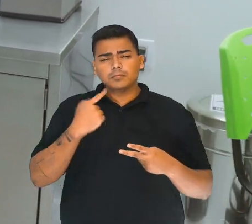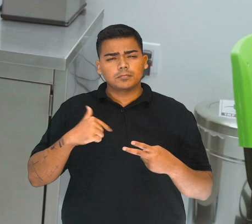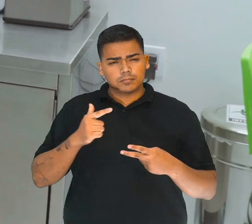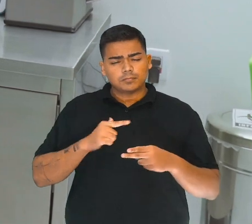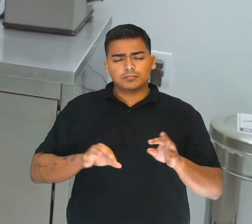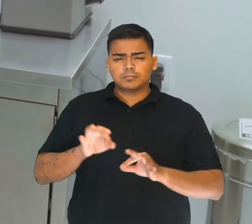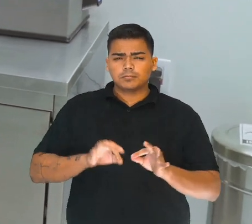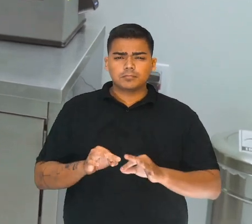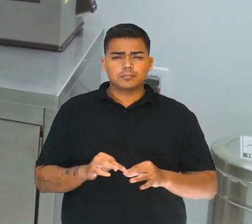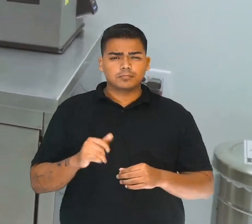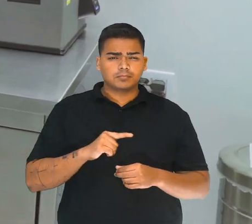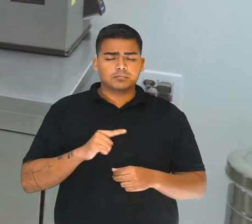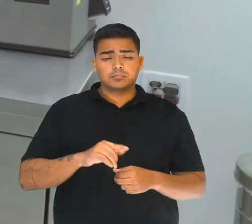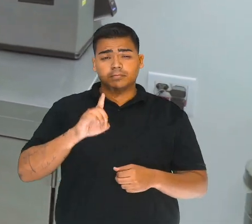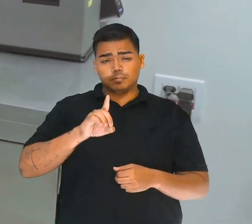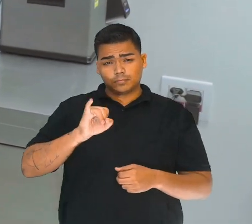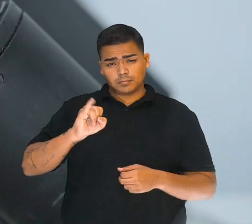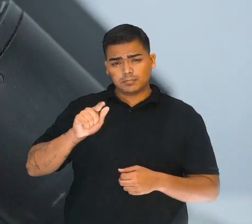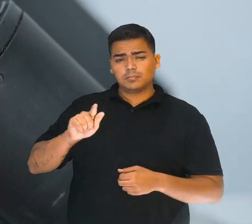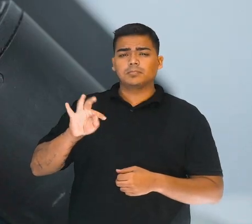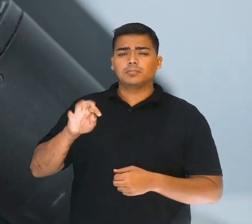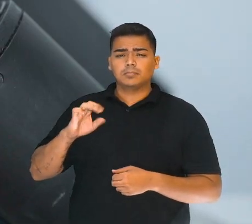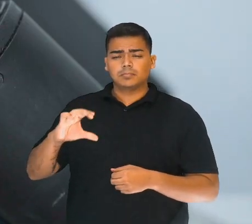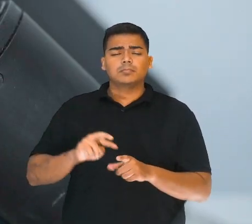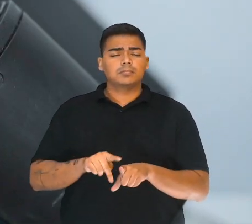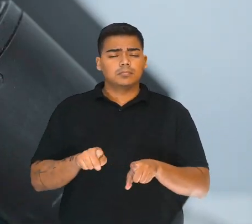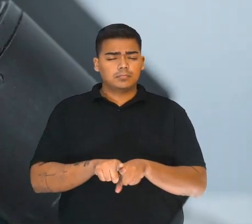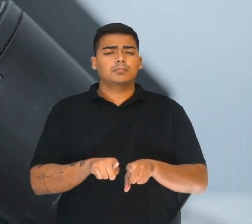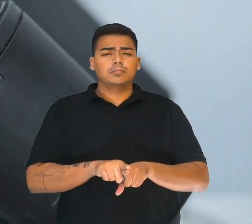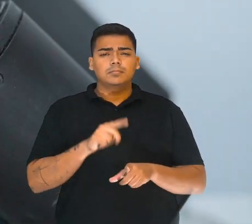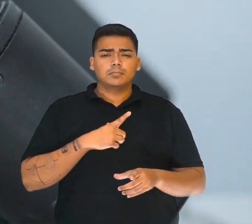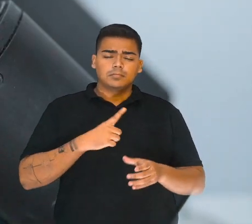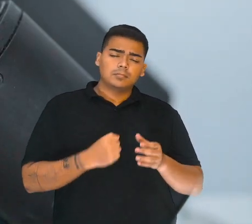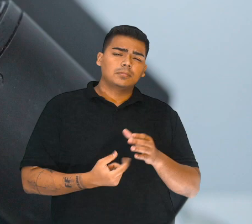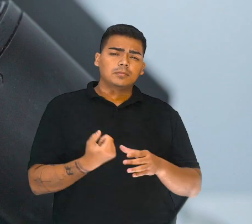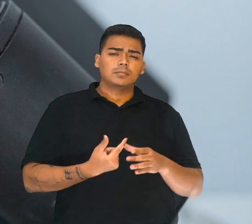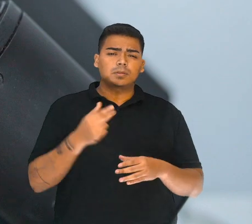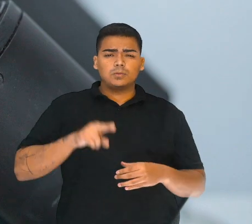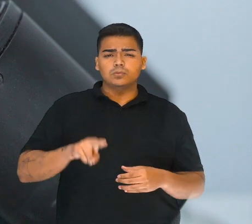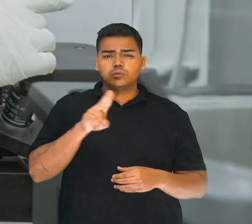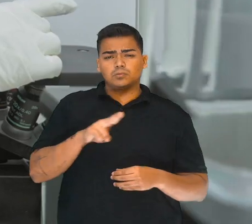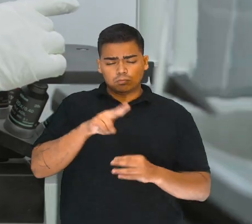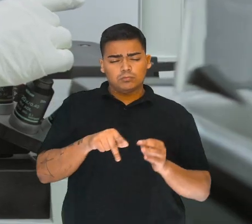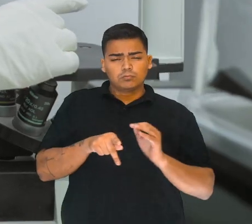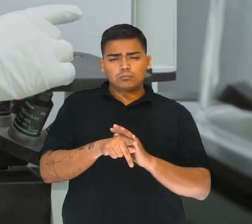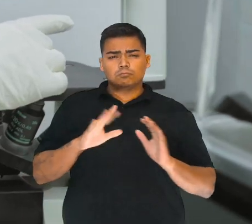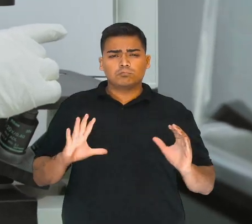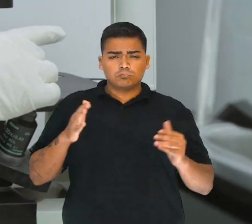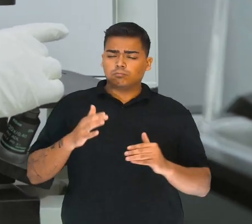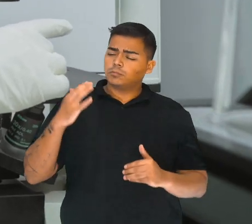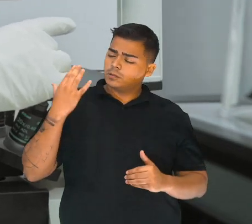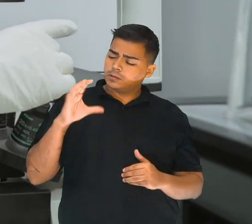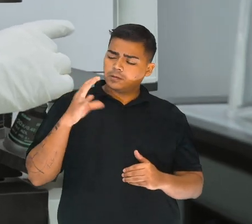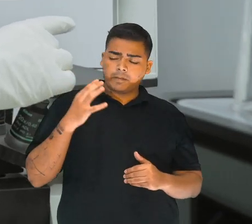biotech existe uma subdivisão que são as deep techs, que são as startups que utilizam como base do seu